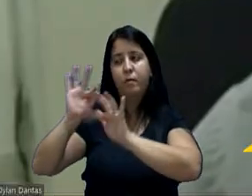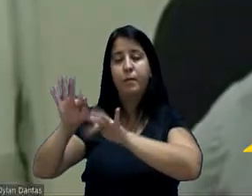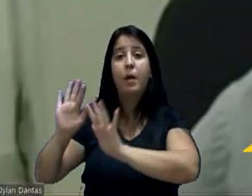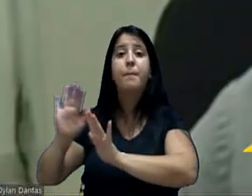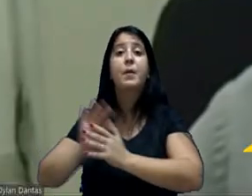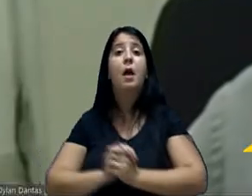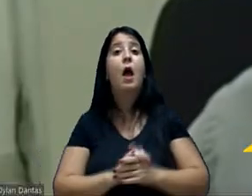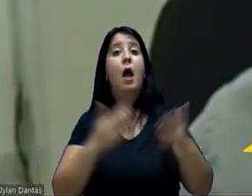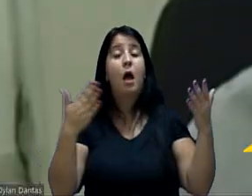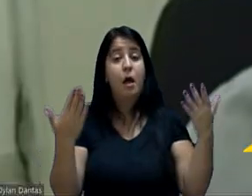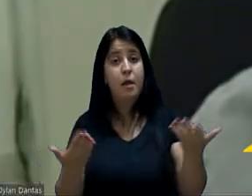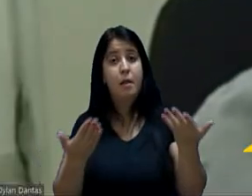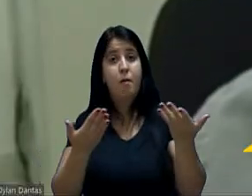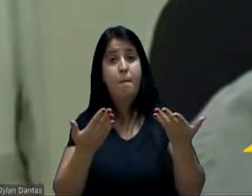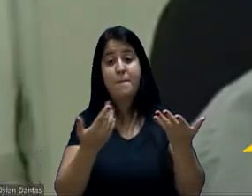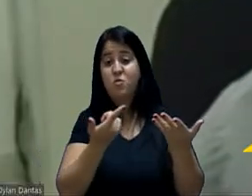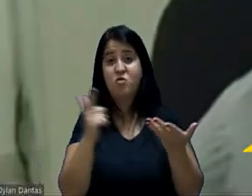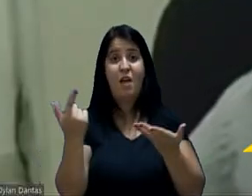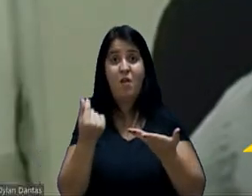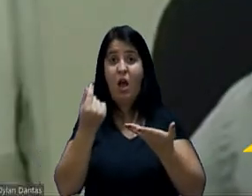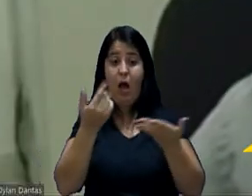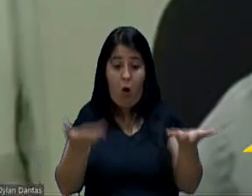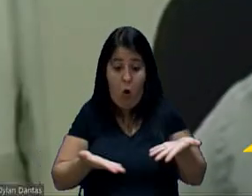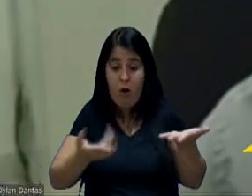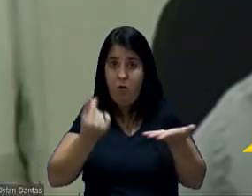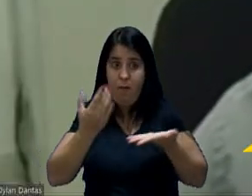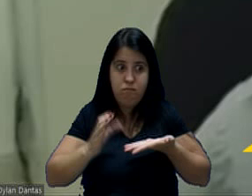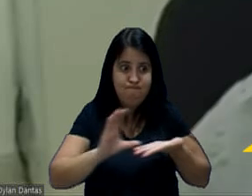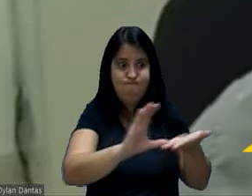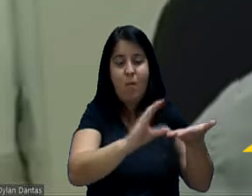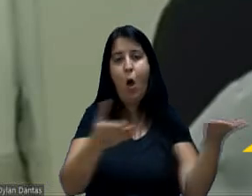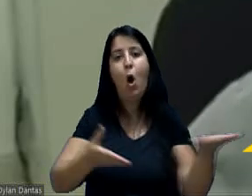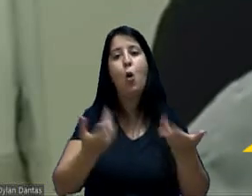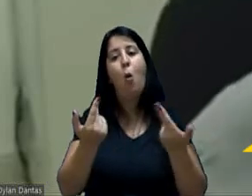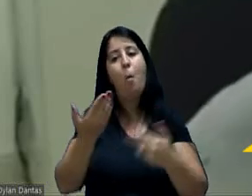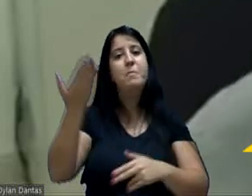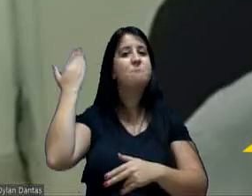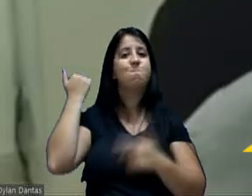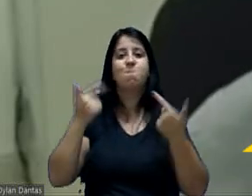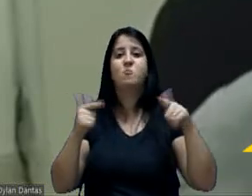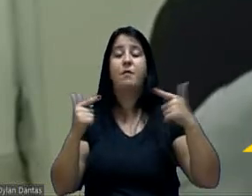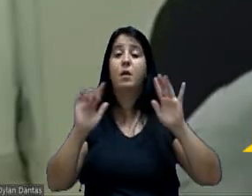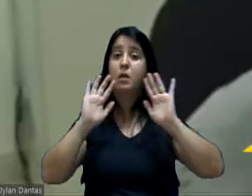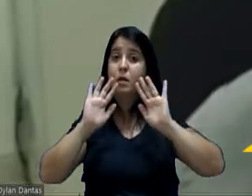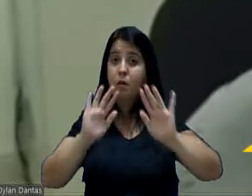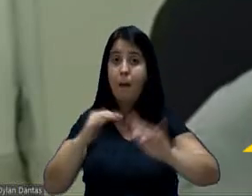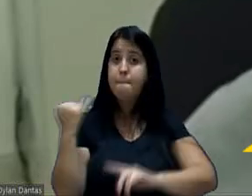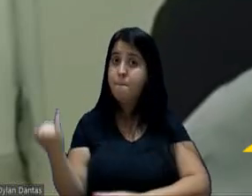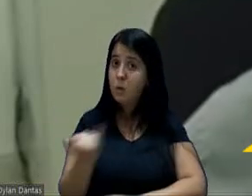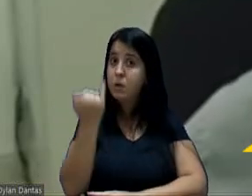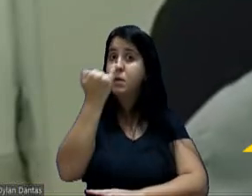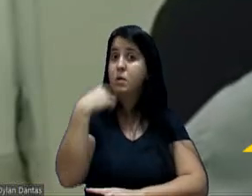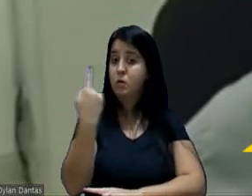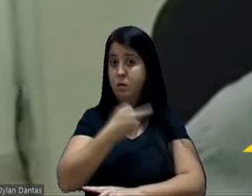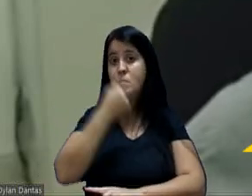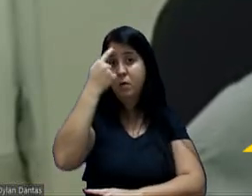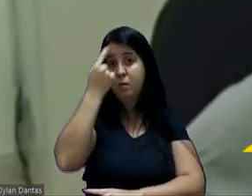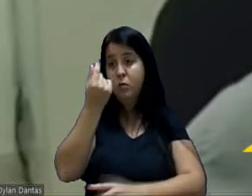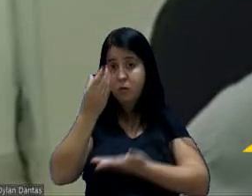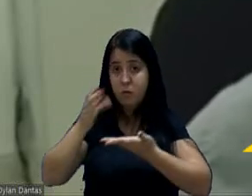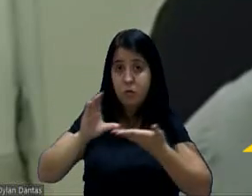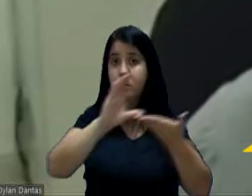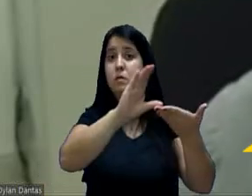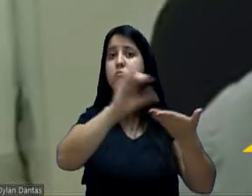Dessa vez, não veio tantos recursos como da gestão anterior, tá bom? Então, é pertinente nós destinarmos, sim, ao que